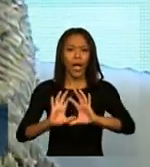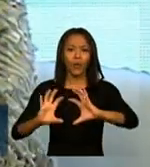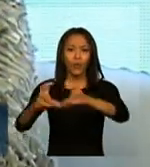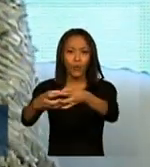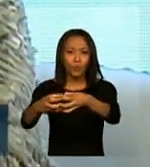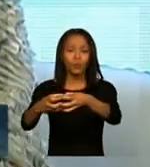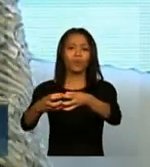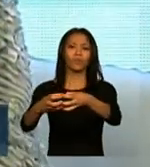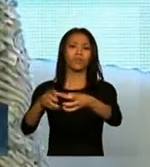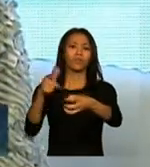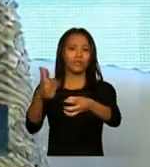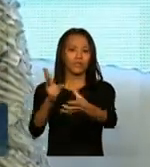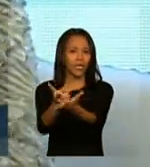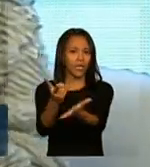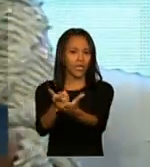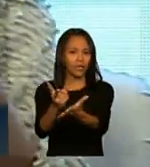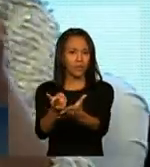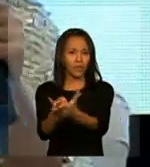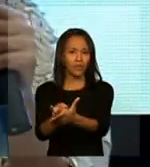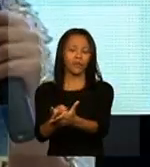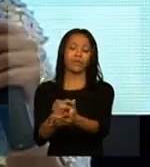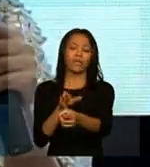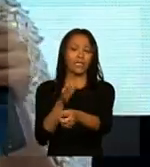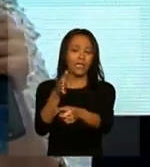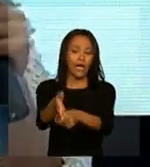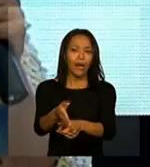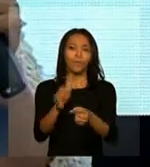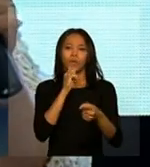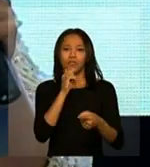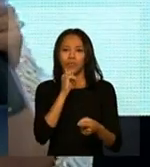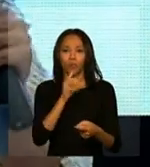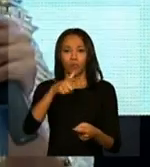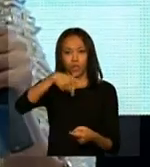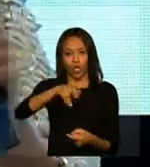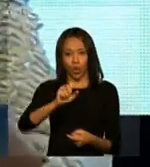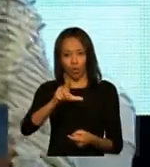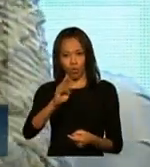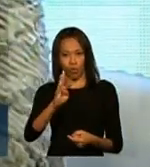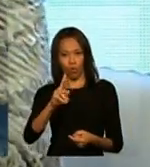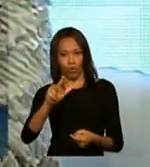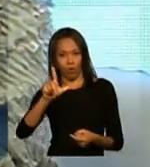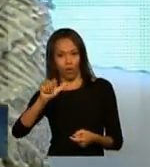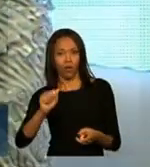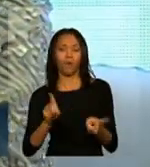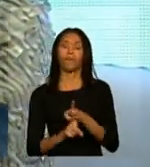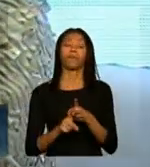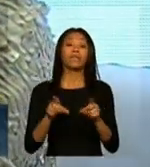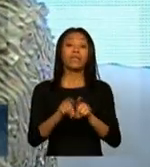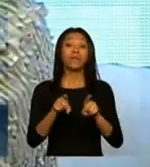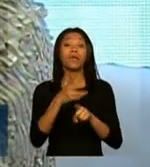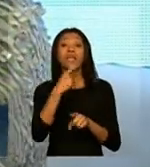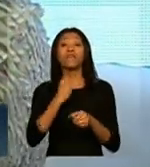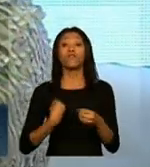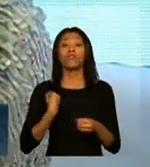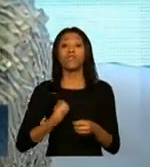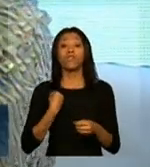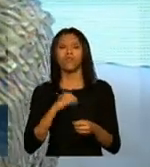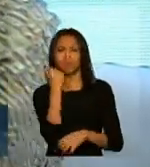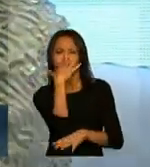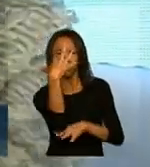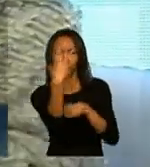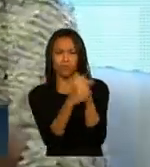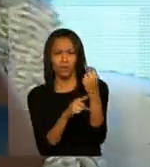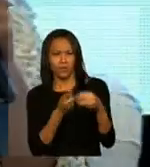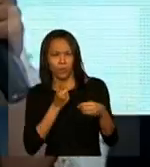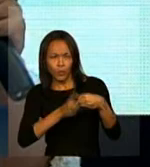Nós temos que comprar cada vez mais de produtos quilombolas, nós temos que comprar cada vez mais de quem está lá no meio do mato e que ainda não chegou no